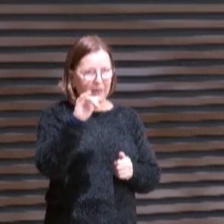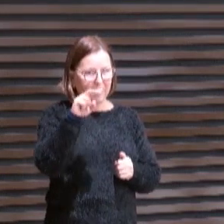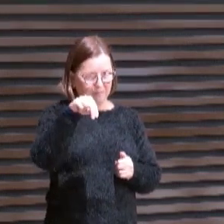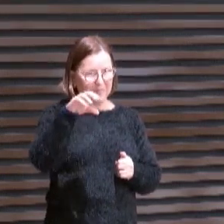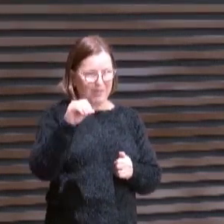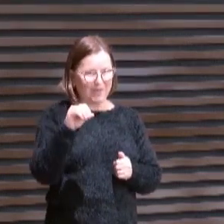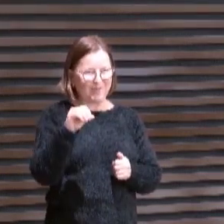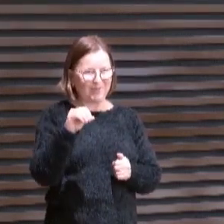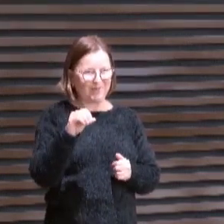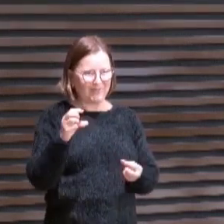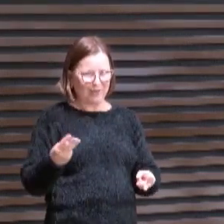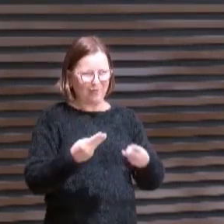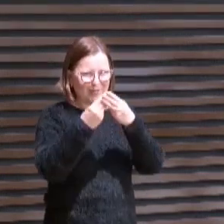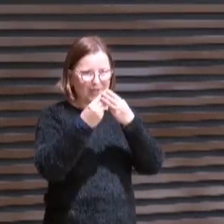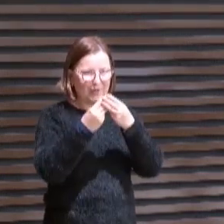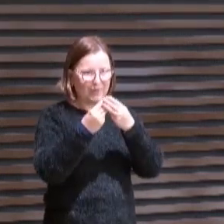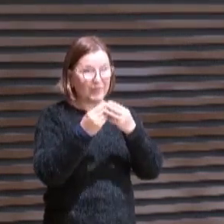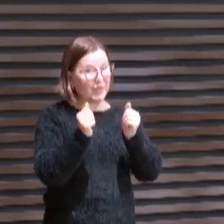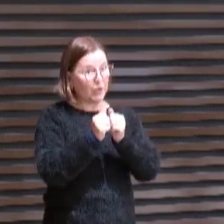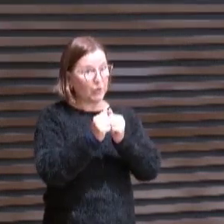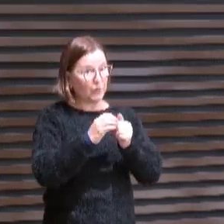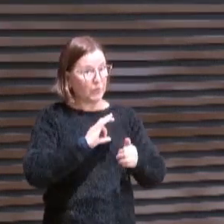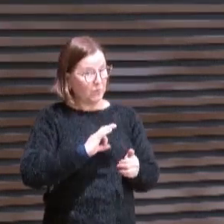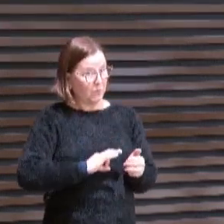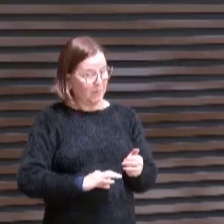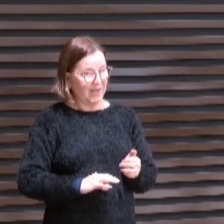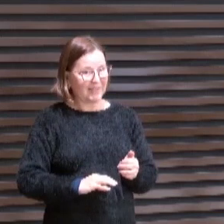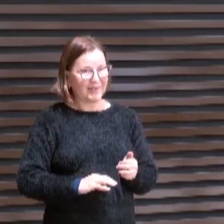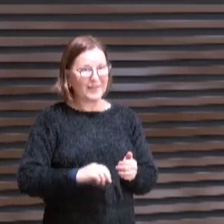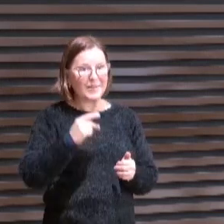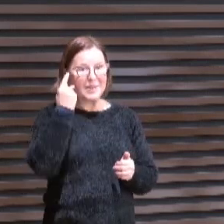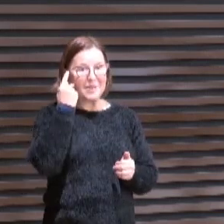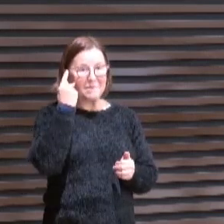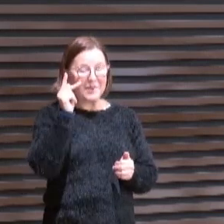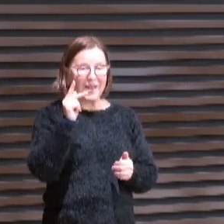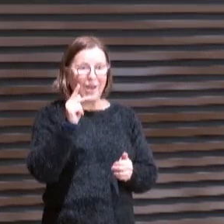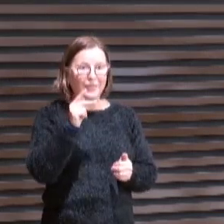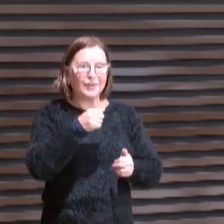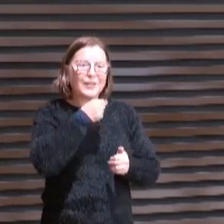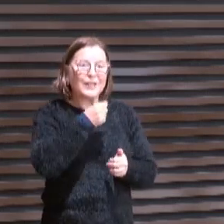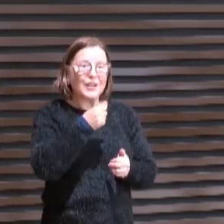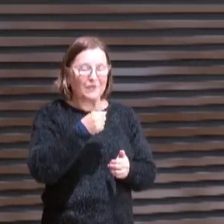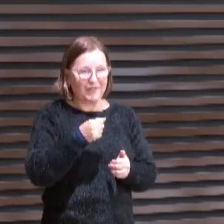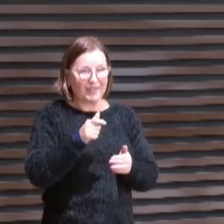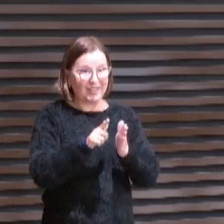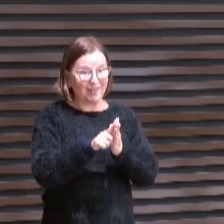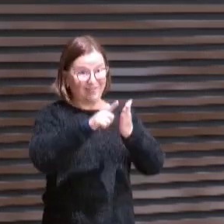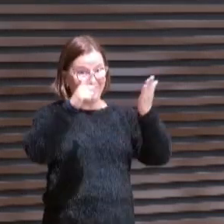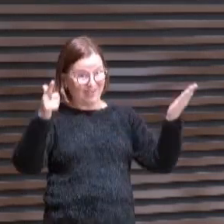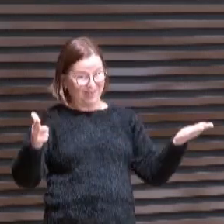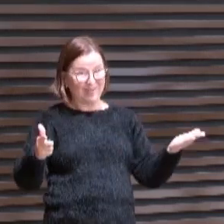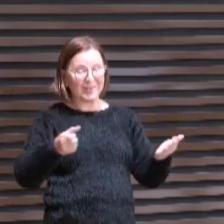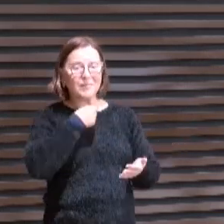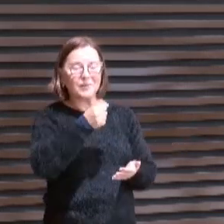para dar um parecer para a Folha de Londrina, que queria saber, e depois o jornalista me perguntou: